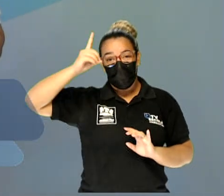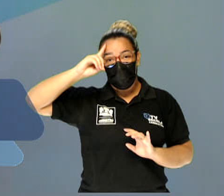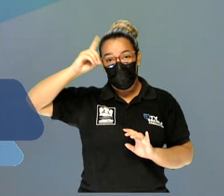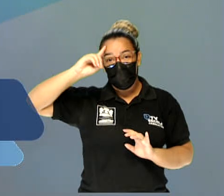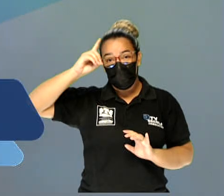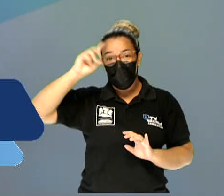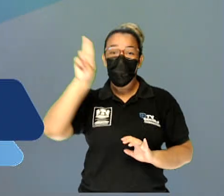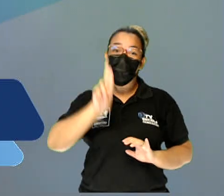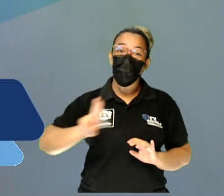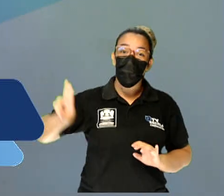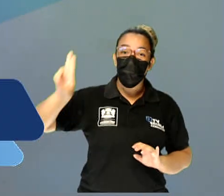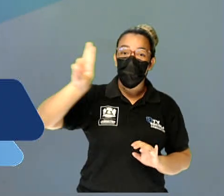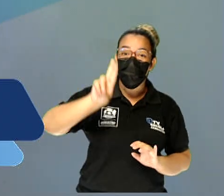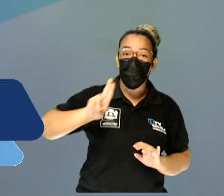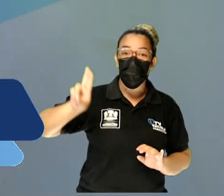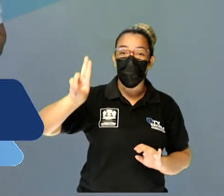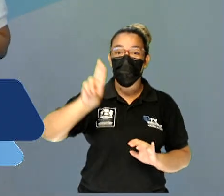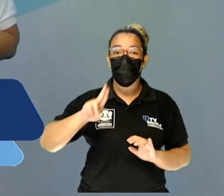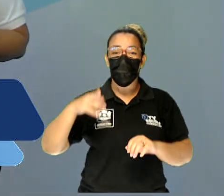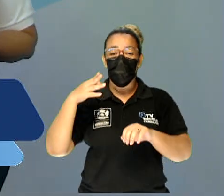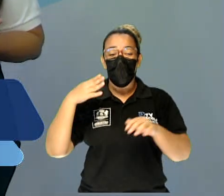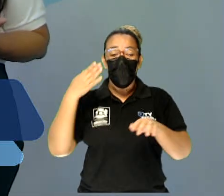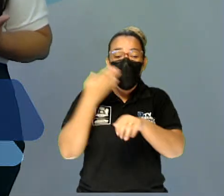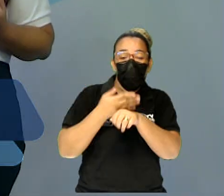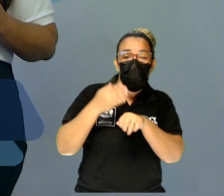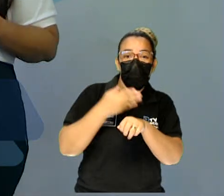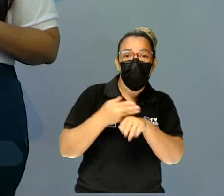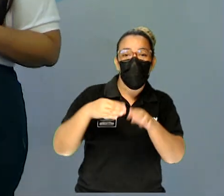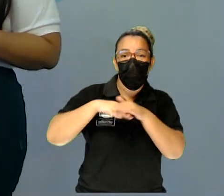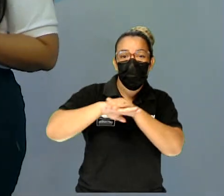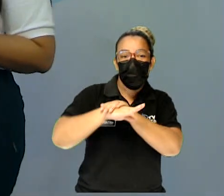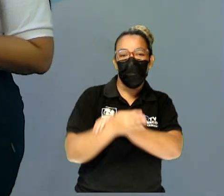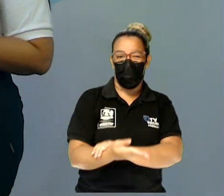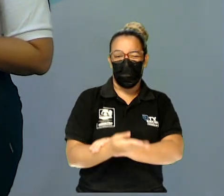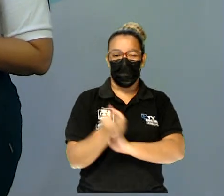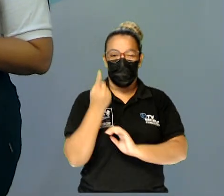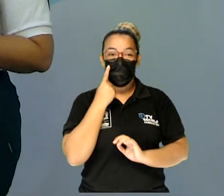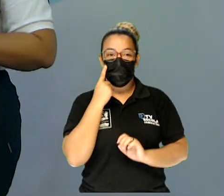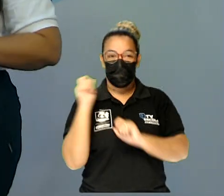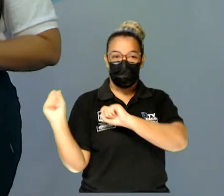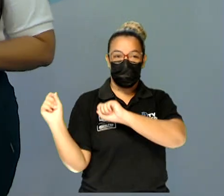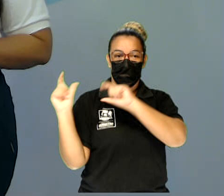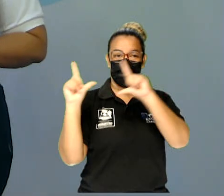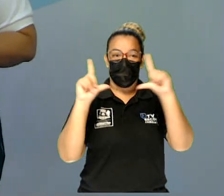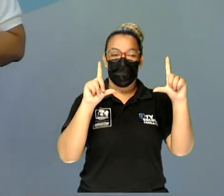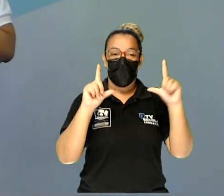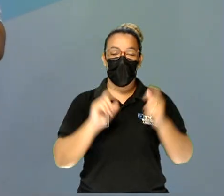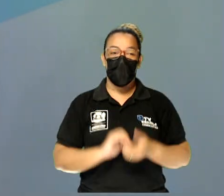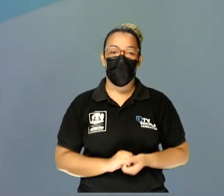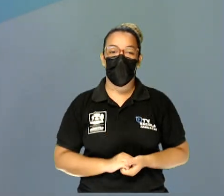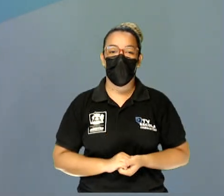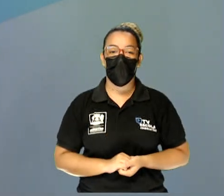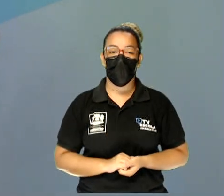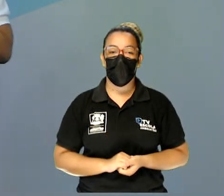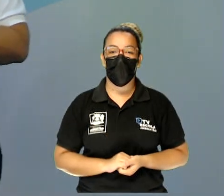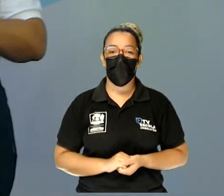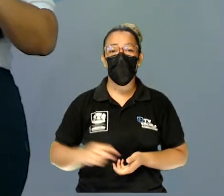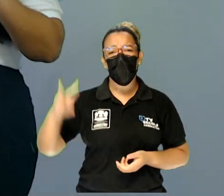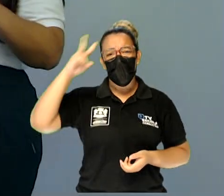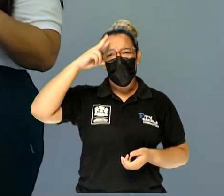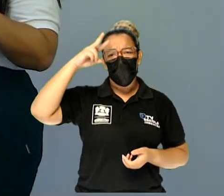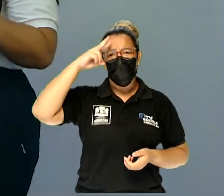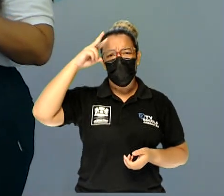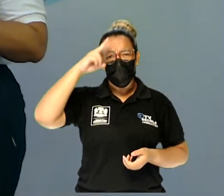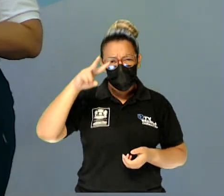que utilizamos tanto na nossa prática cotidiana. Vamos lá? Aqui eu trouxe duas historinhas,